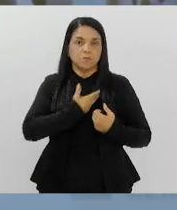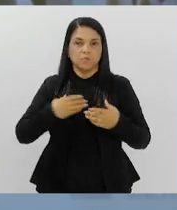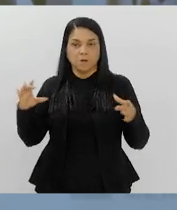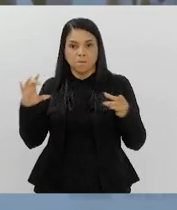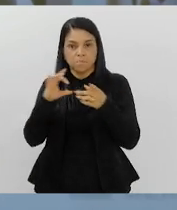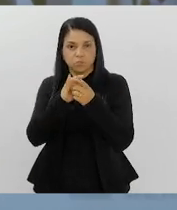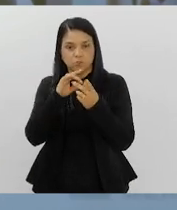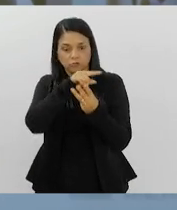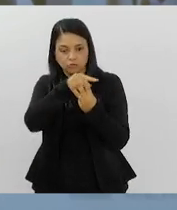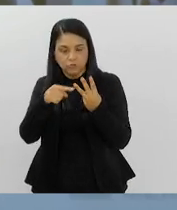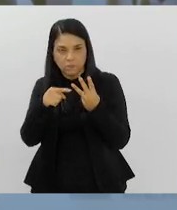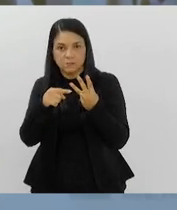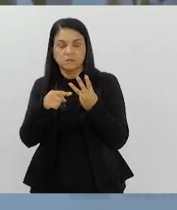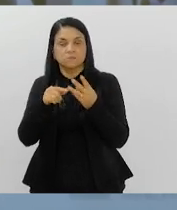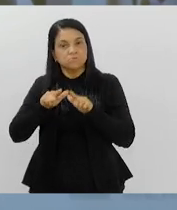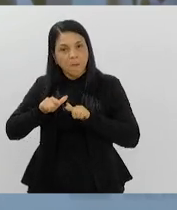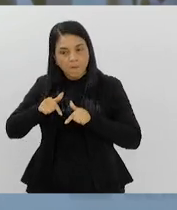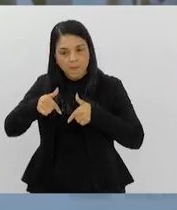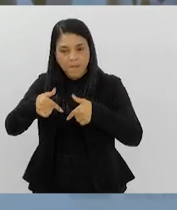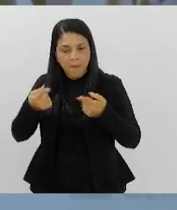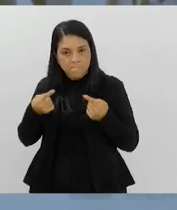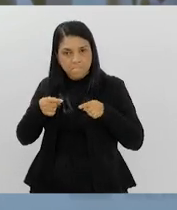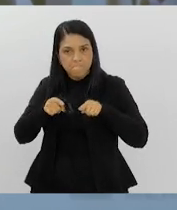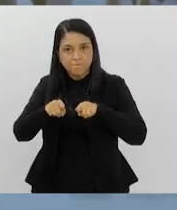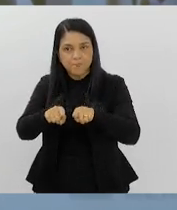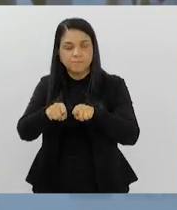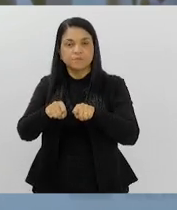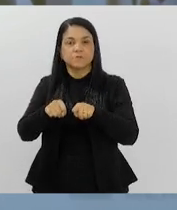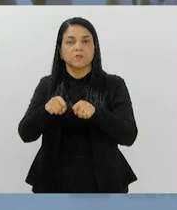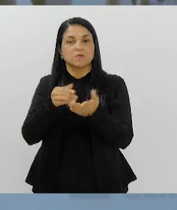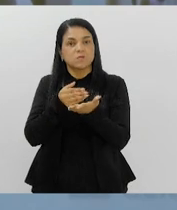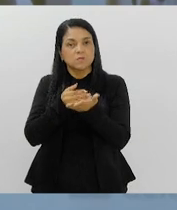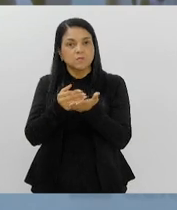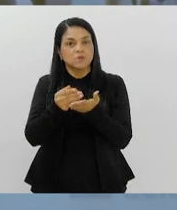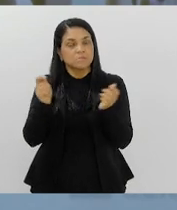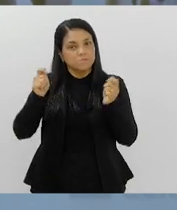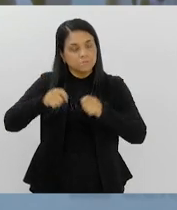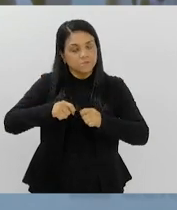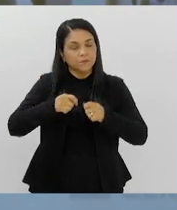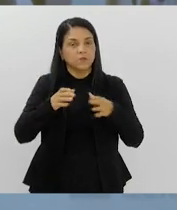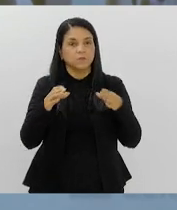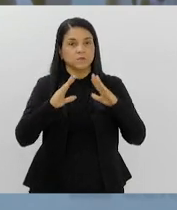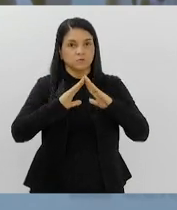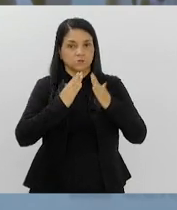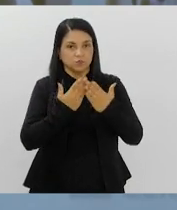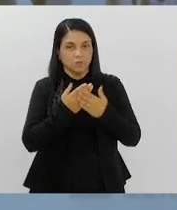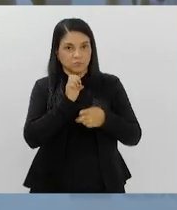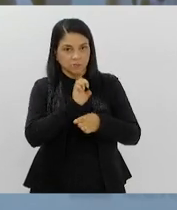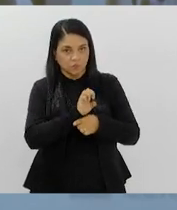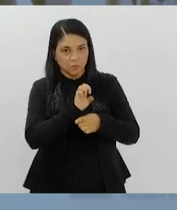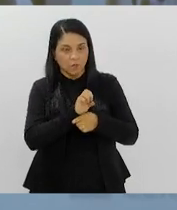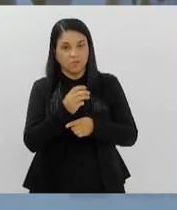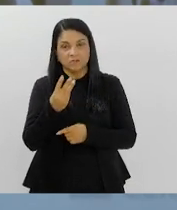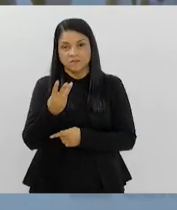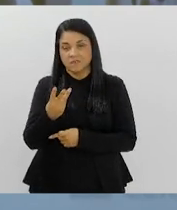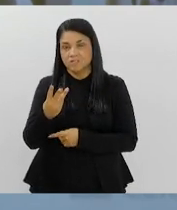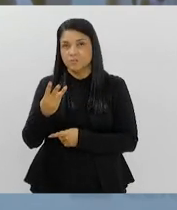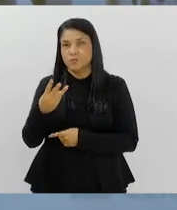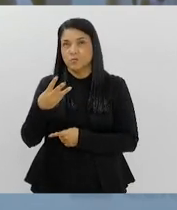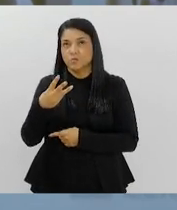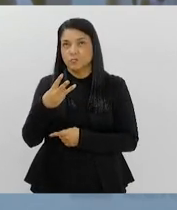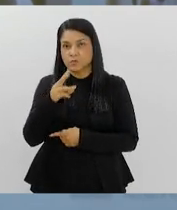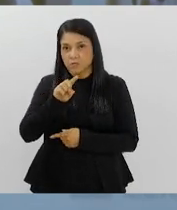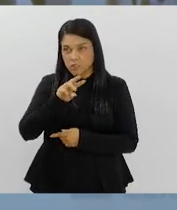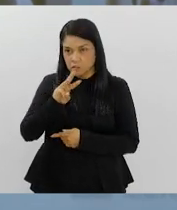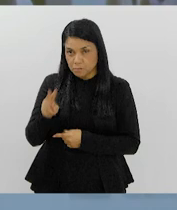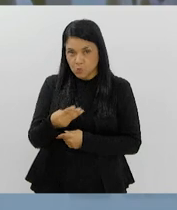formas de atuação em conjunto, para que, como eu disse, em princípio nós capacitemos a rede estadual, que são, se eu não me engano, 3.400 escolas, né, Kellen?